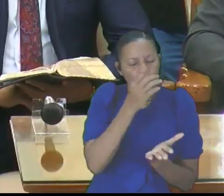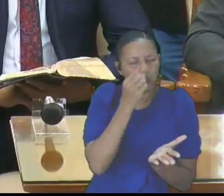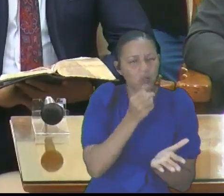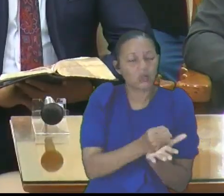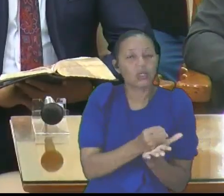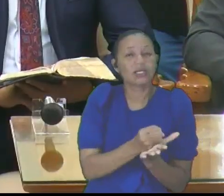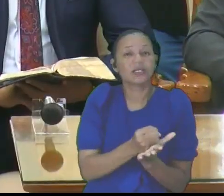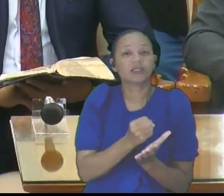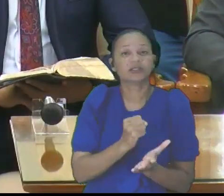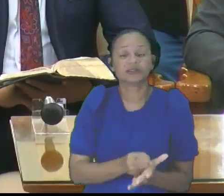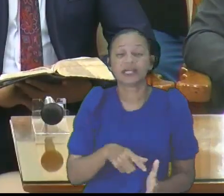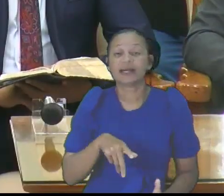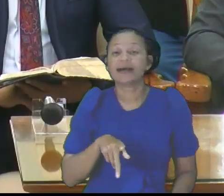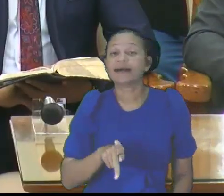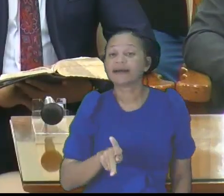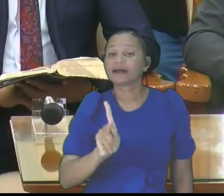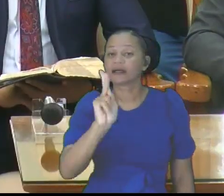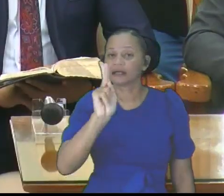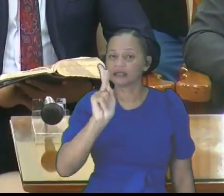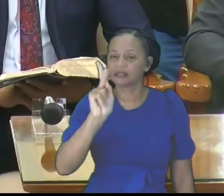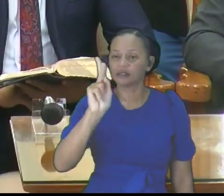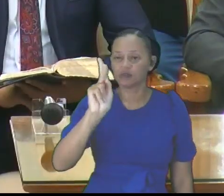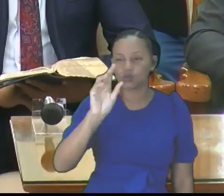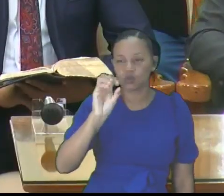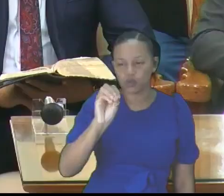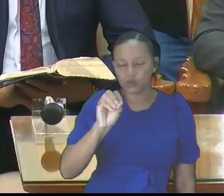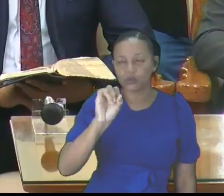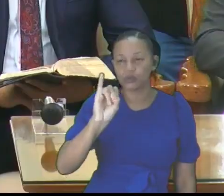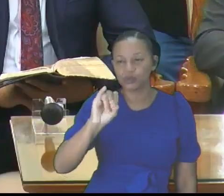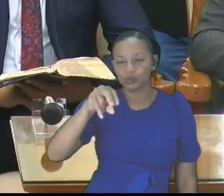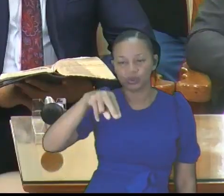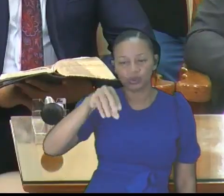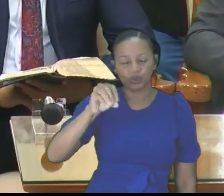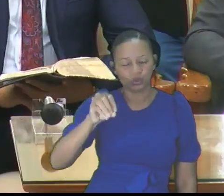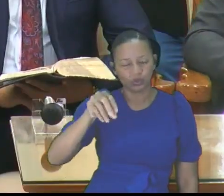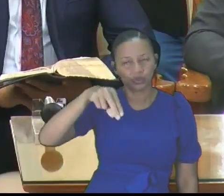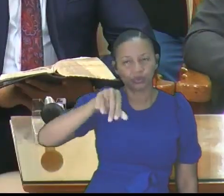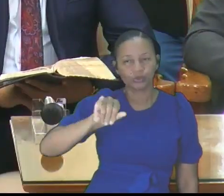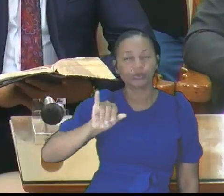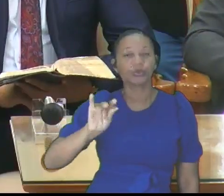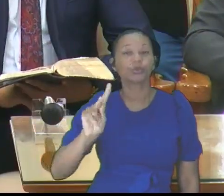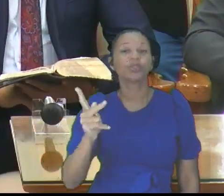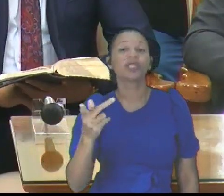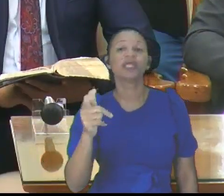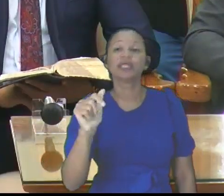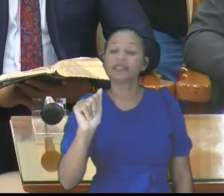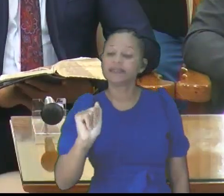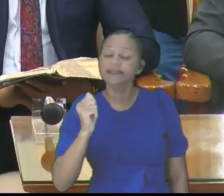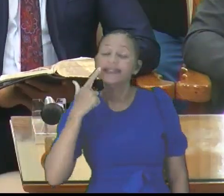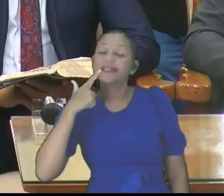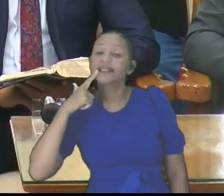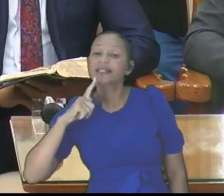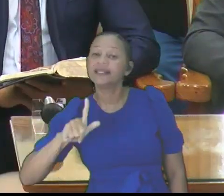grego, é koinonia. Koinonia. O que é koinonia no